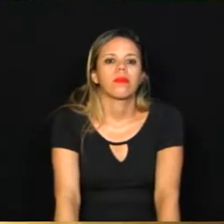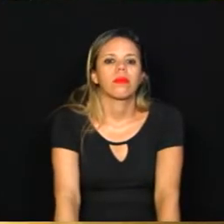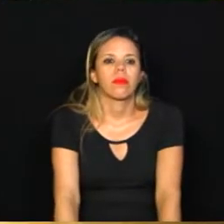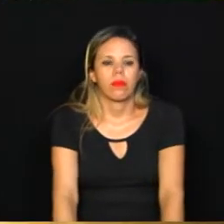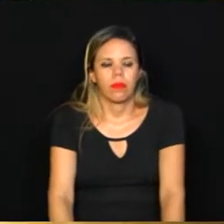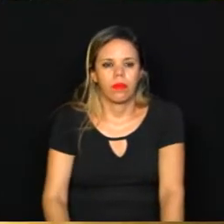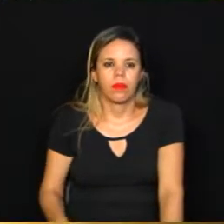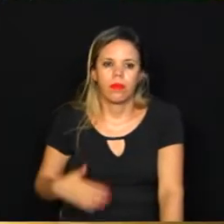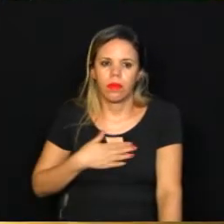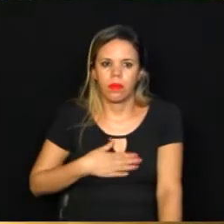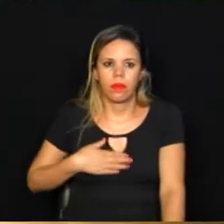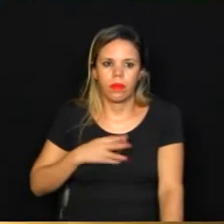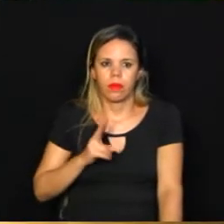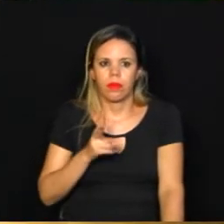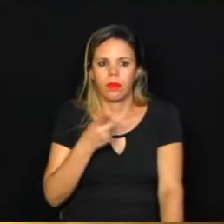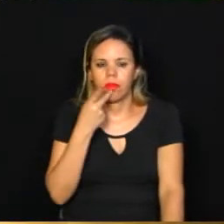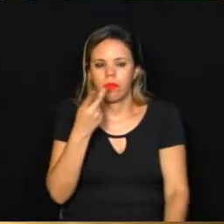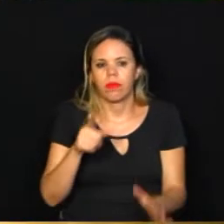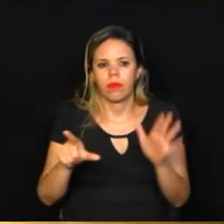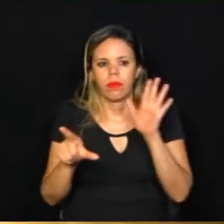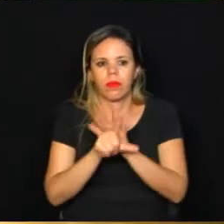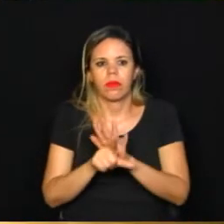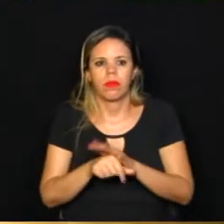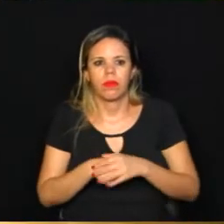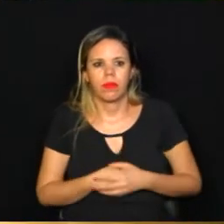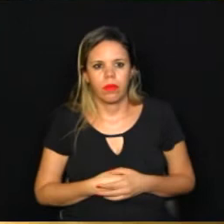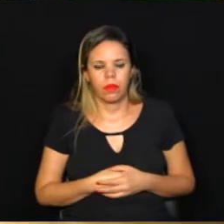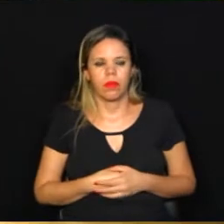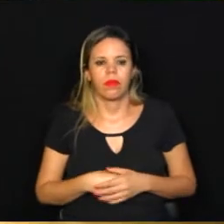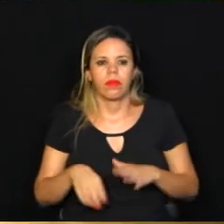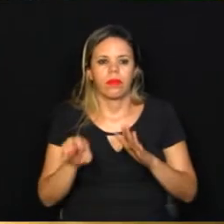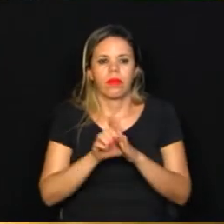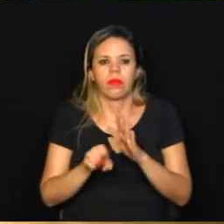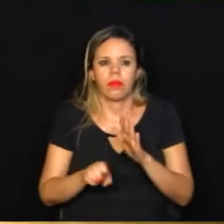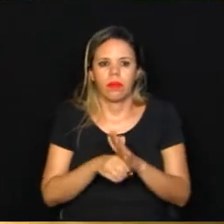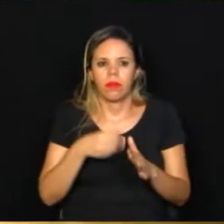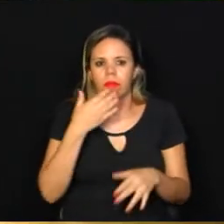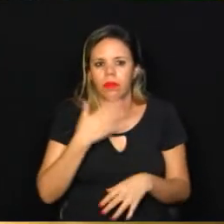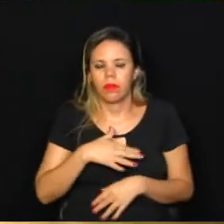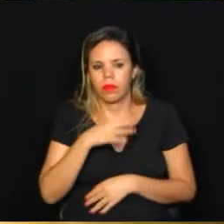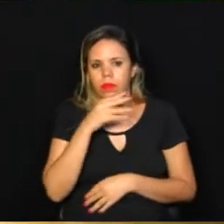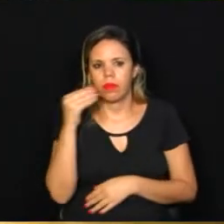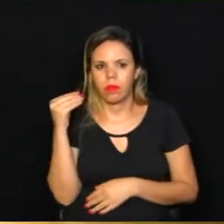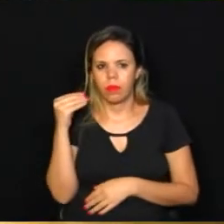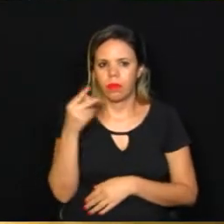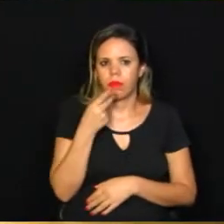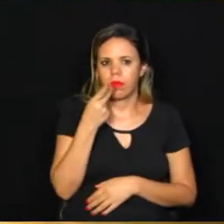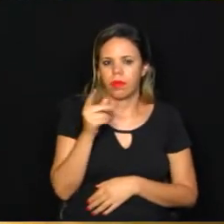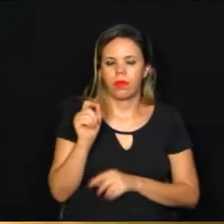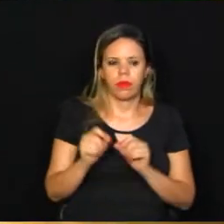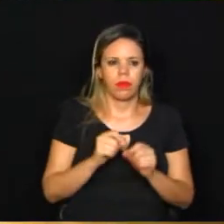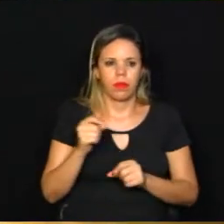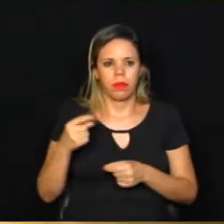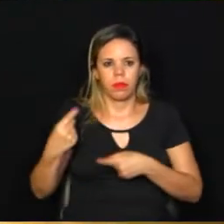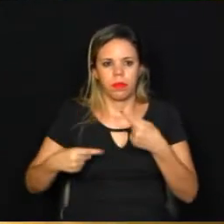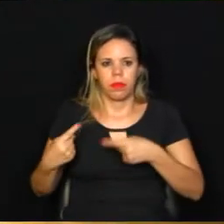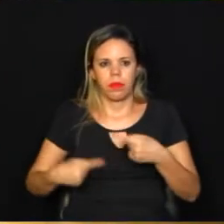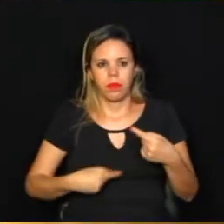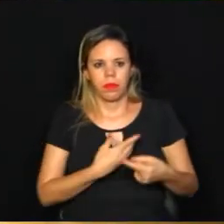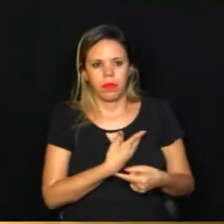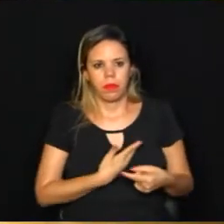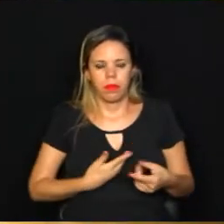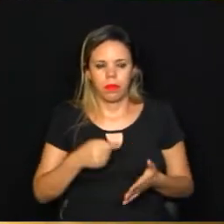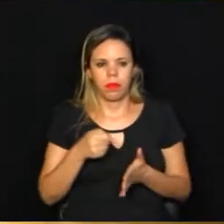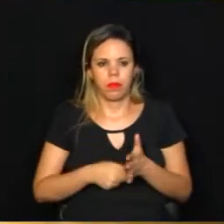Eu gosto sempre de frisar a lei, né? A lei, o Estatuto da Criança e do Adolescente, ele diz que as políticas públicas e